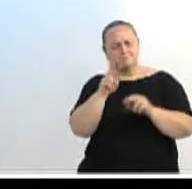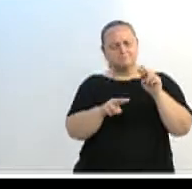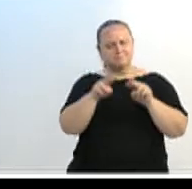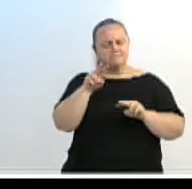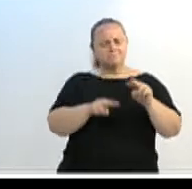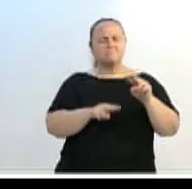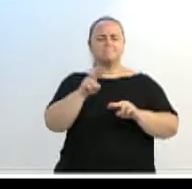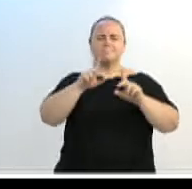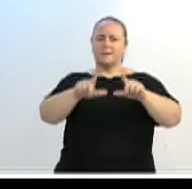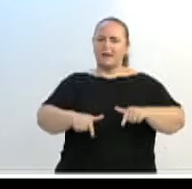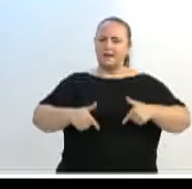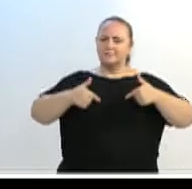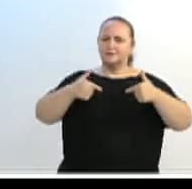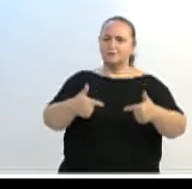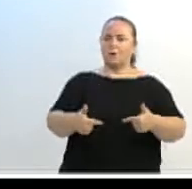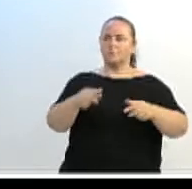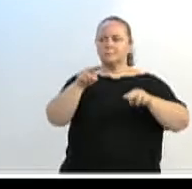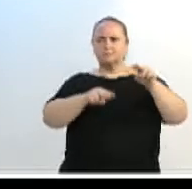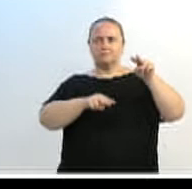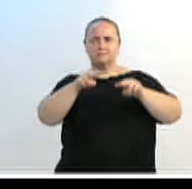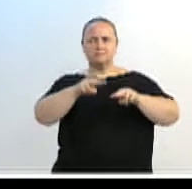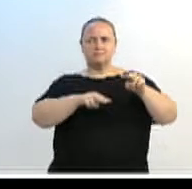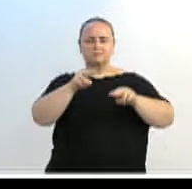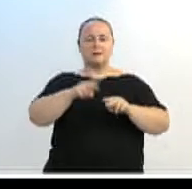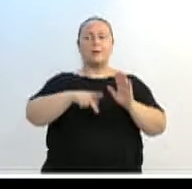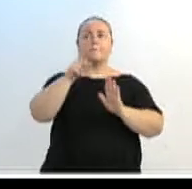poder estar acompanhando projetos e